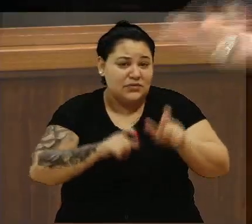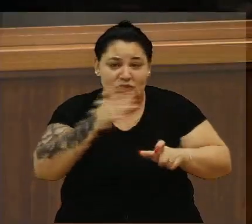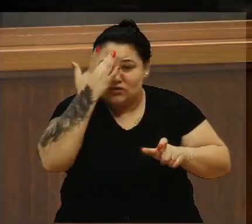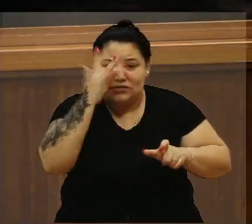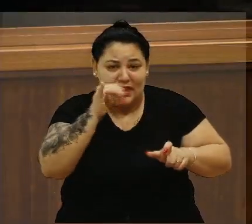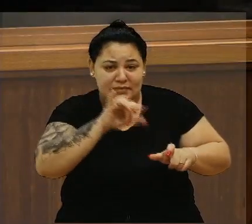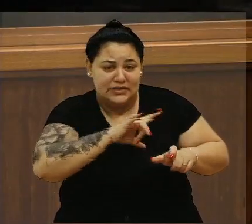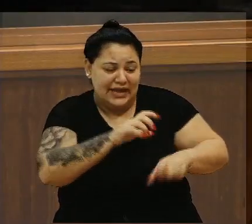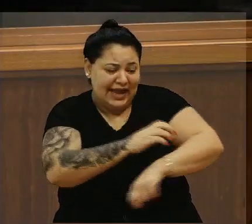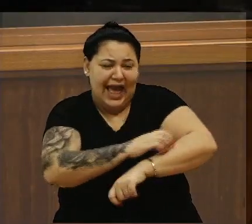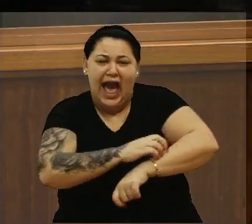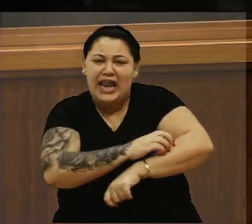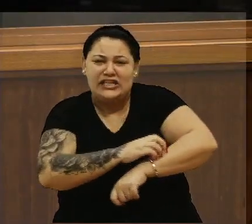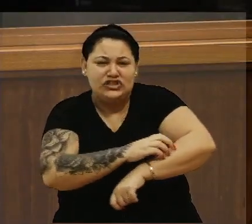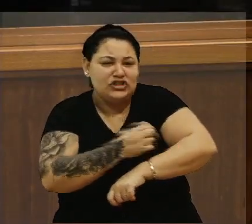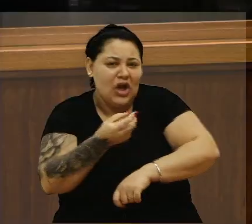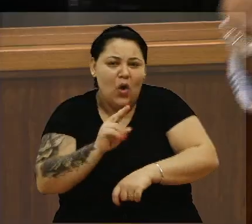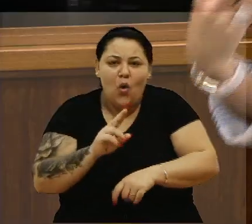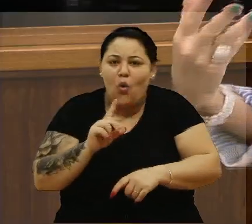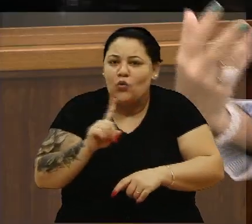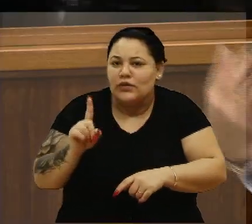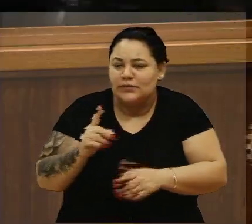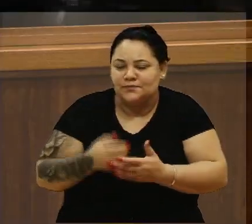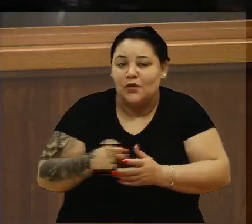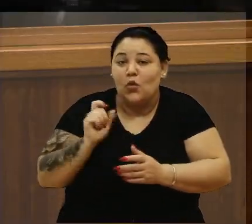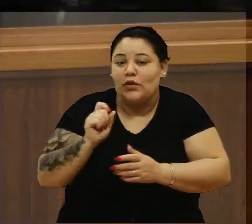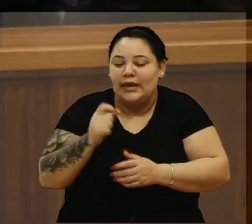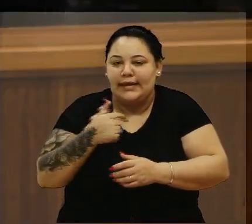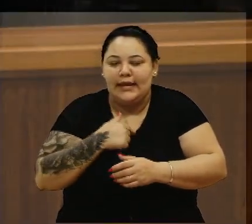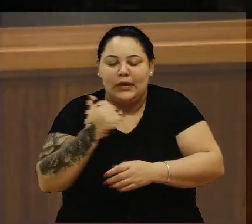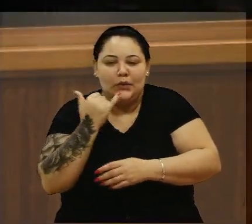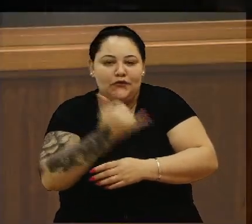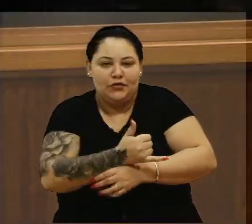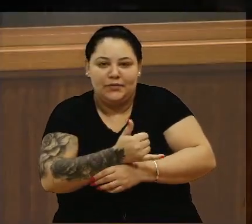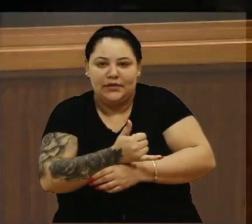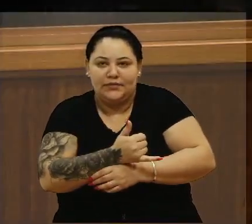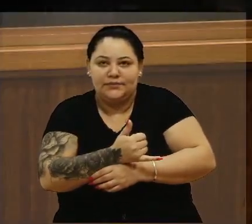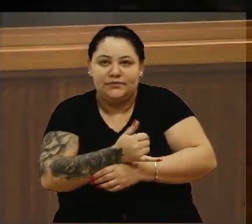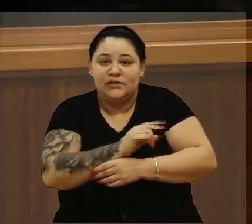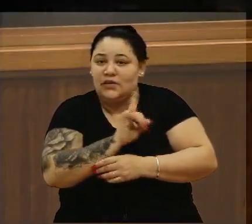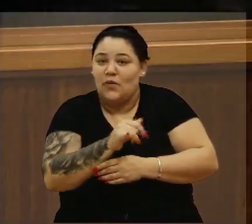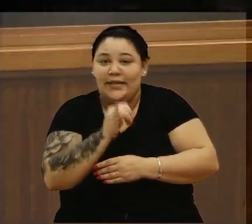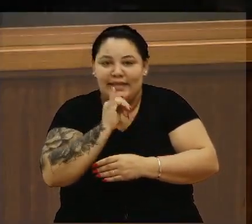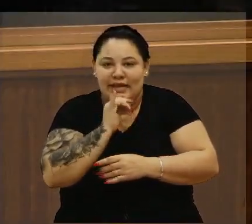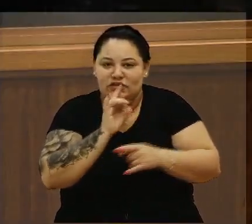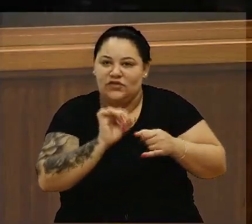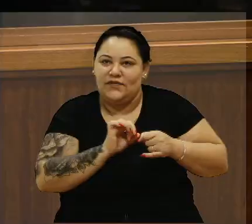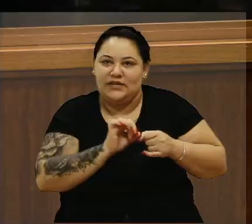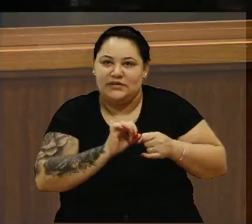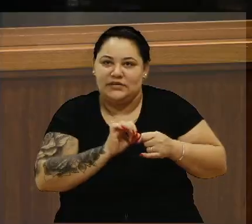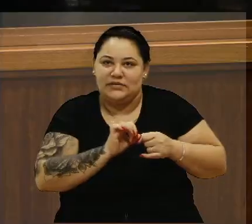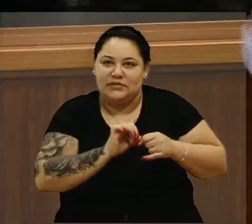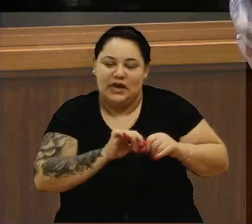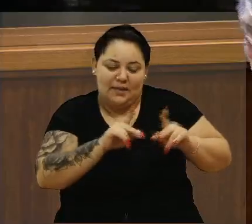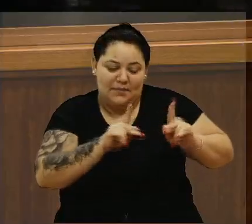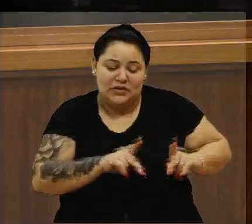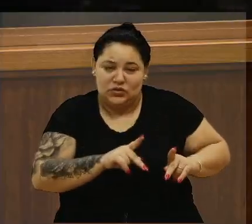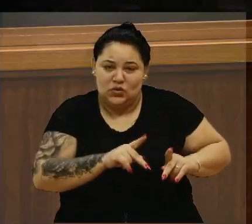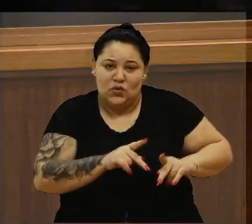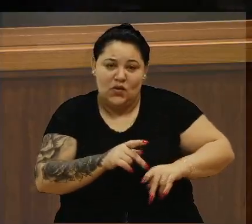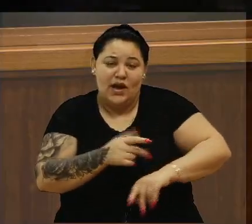não. Tem que saber. Então, o que eu me informei? Não é nem teste que são feitos. Quando uma pessoa toma